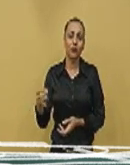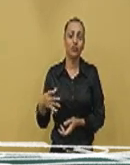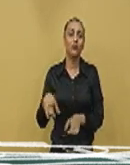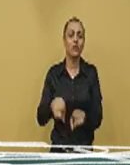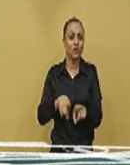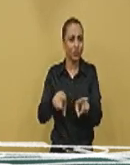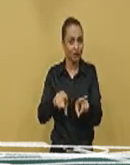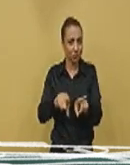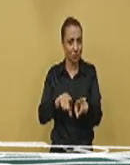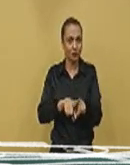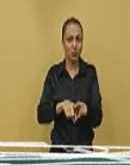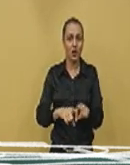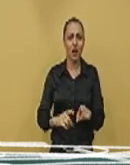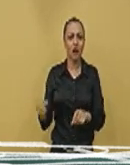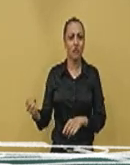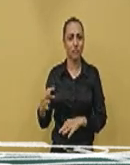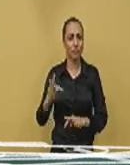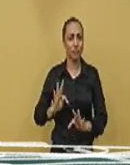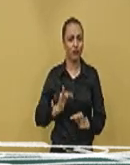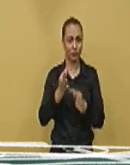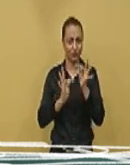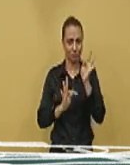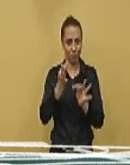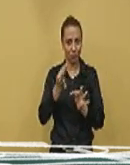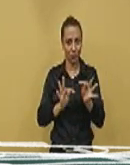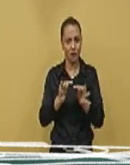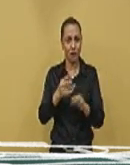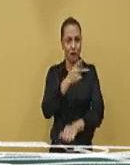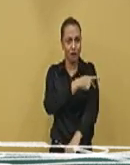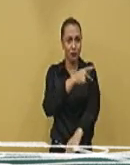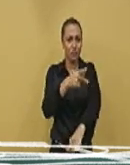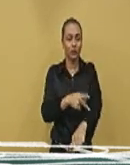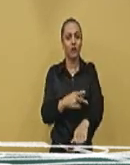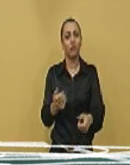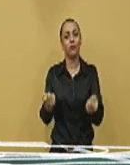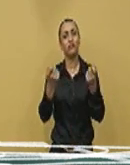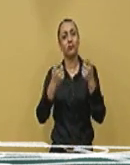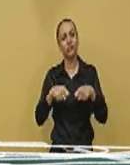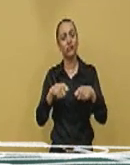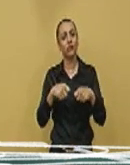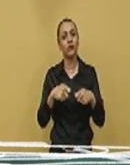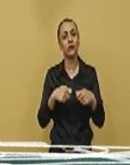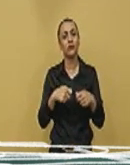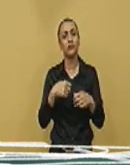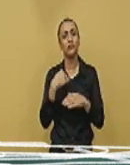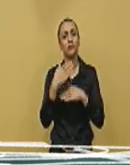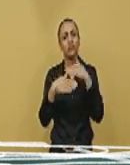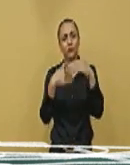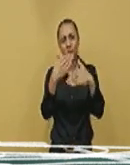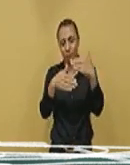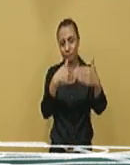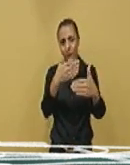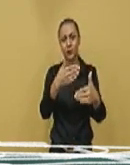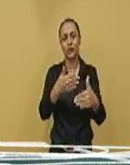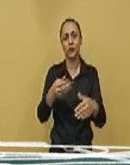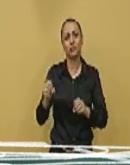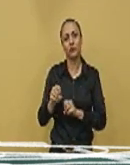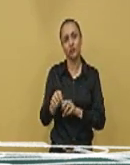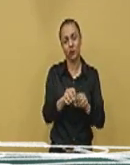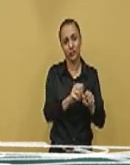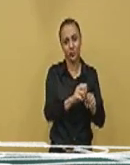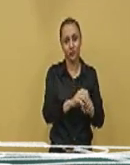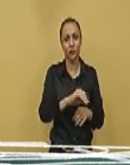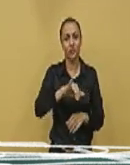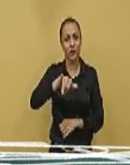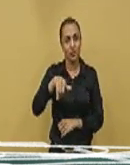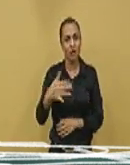estende às novas tecnologias pedagógicas que favoreçam a um processo de ensino-aprendizado mais eficiente